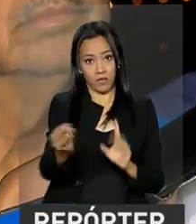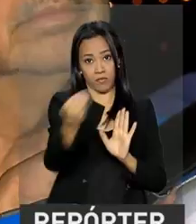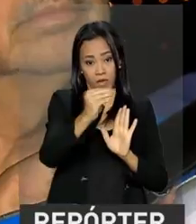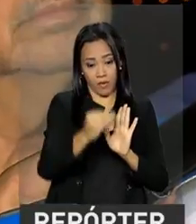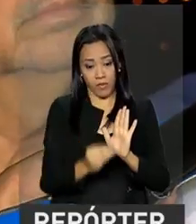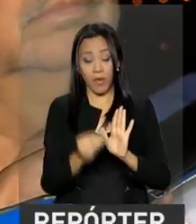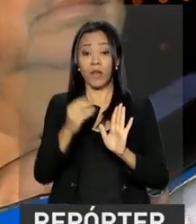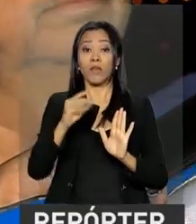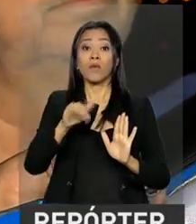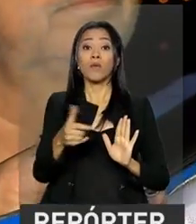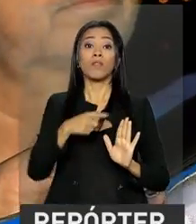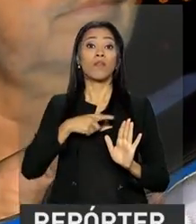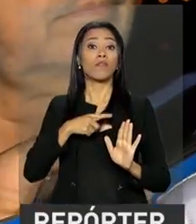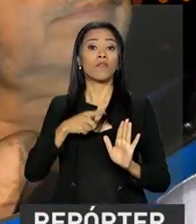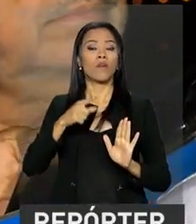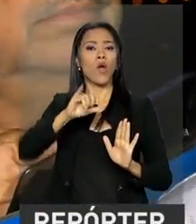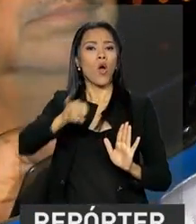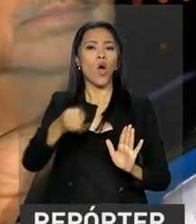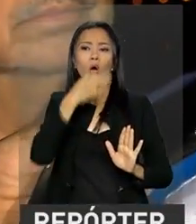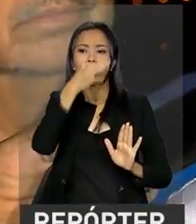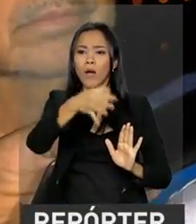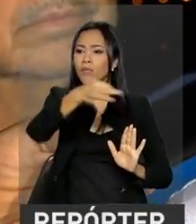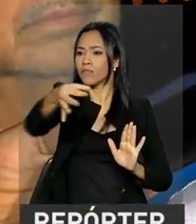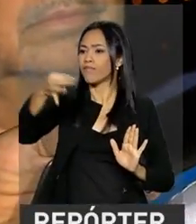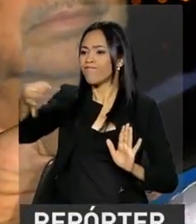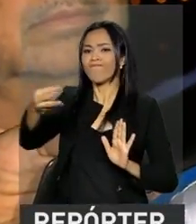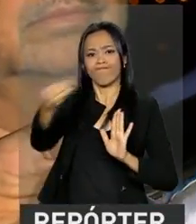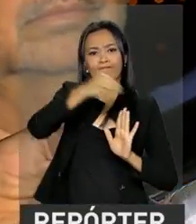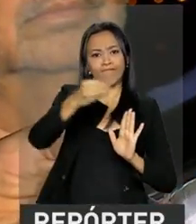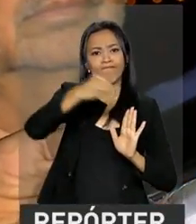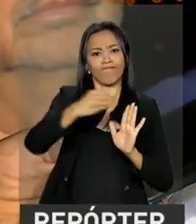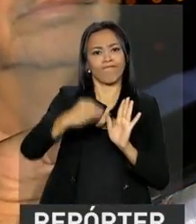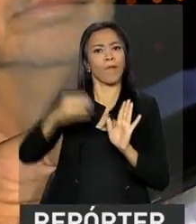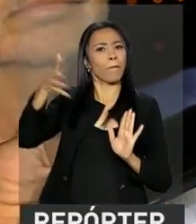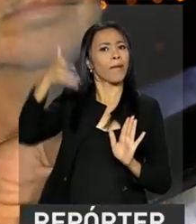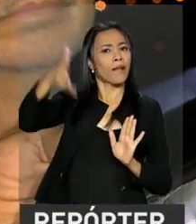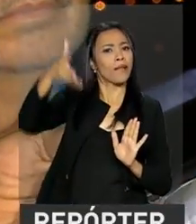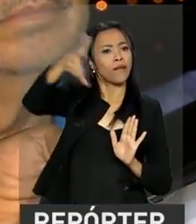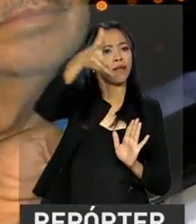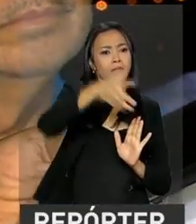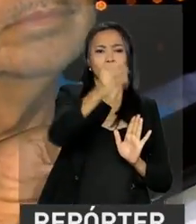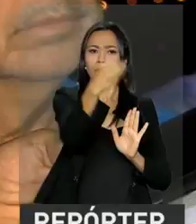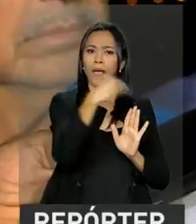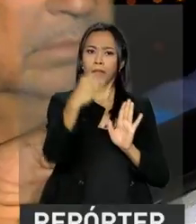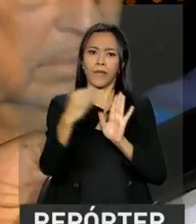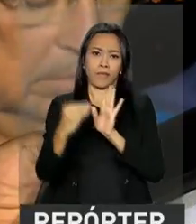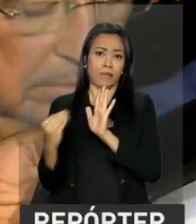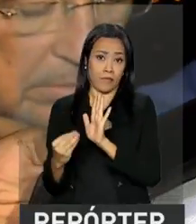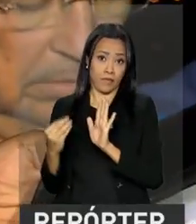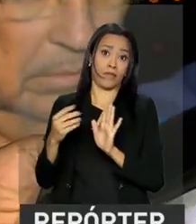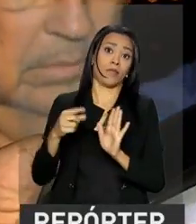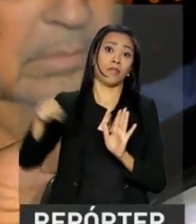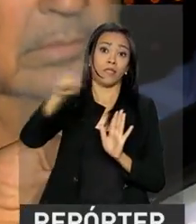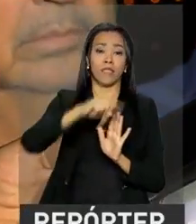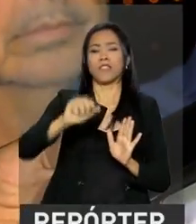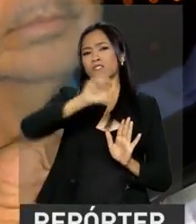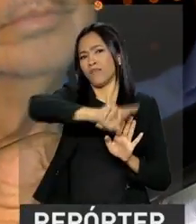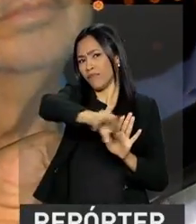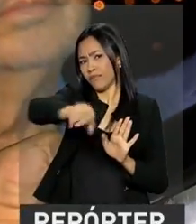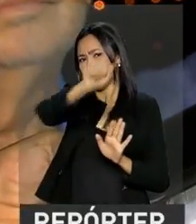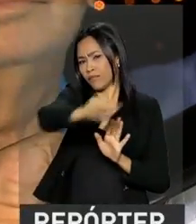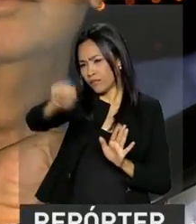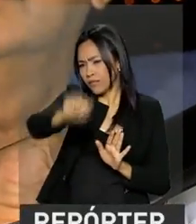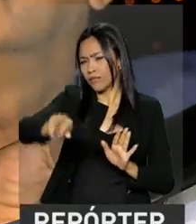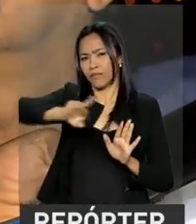de incorporar opiniões que vieram de palestrante representa estado das entidades vi que